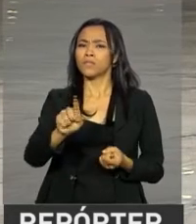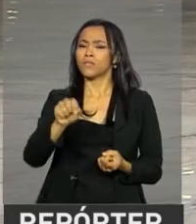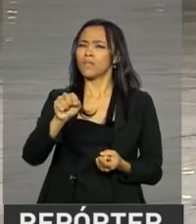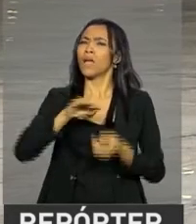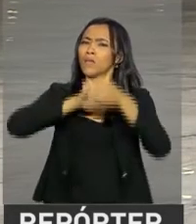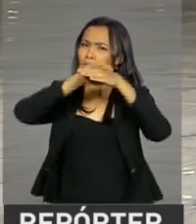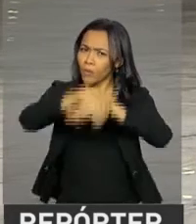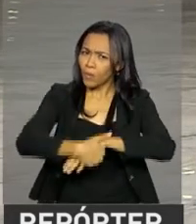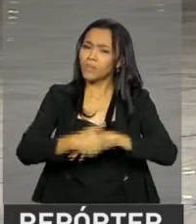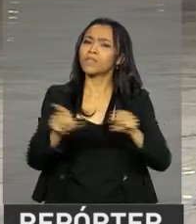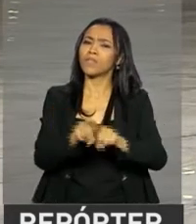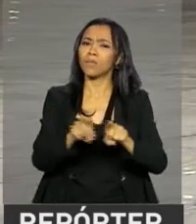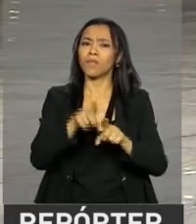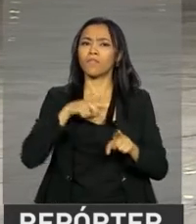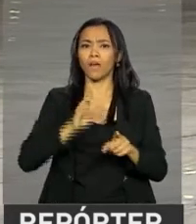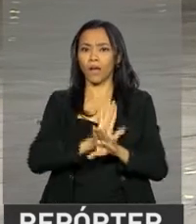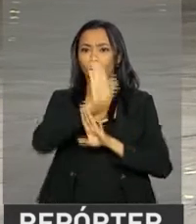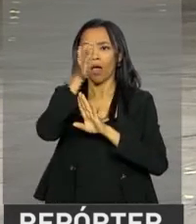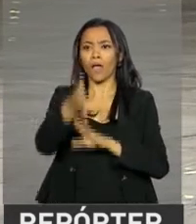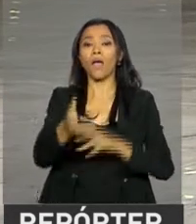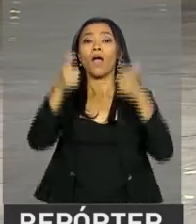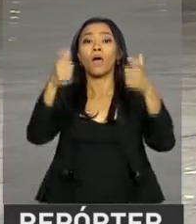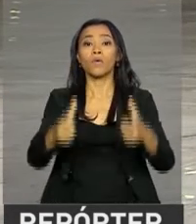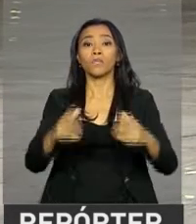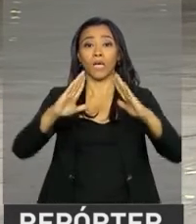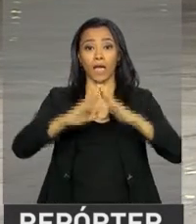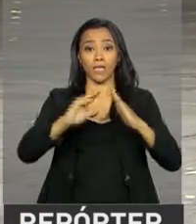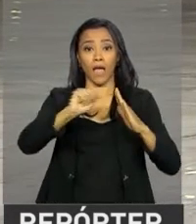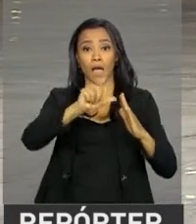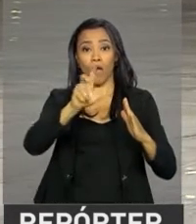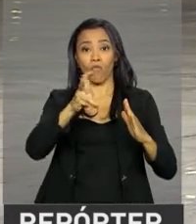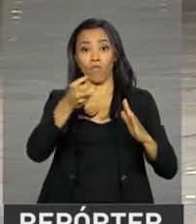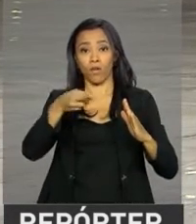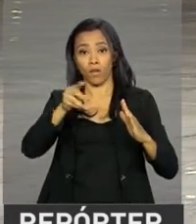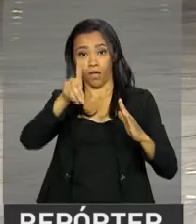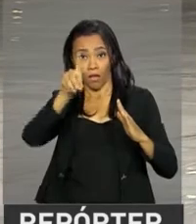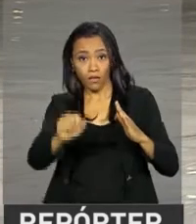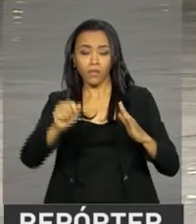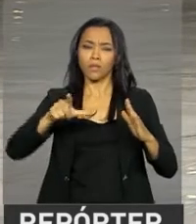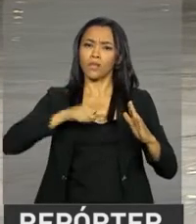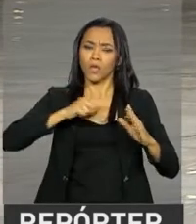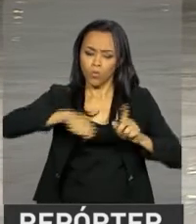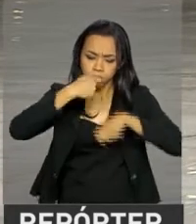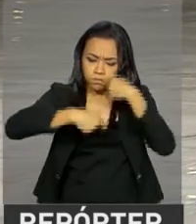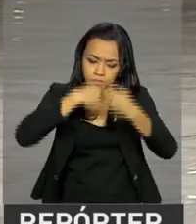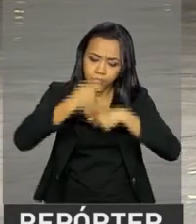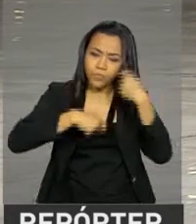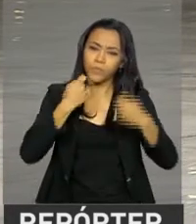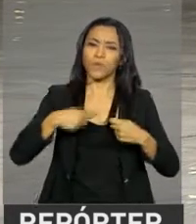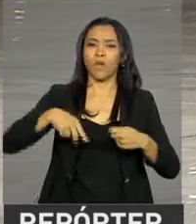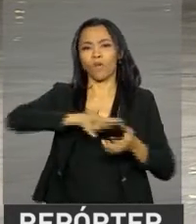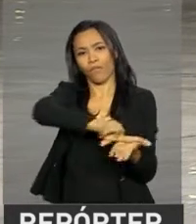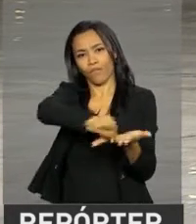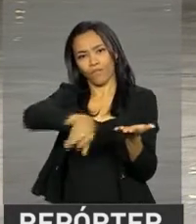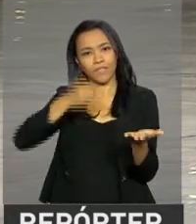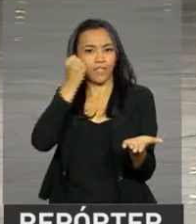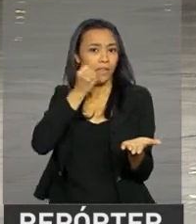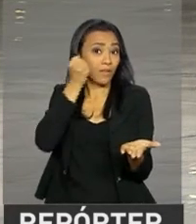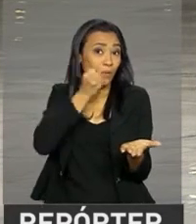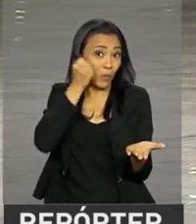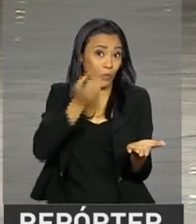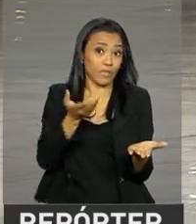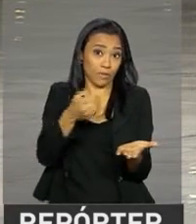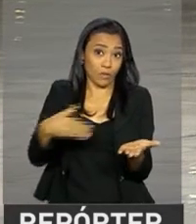da noite, o presidente Michel Temer vai ao Palácio do Alvorada, onde acontece um jantar com senadores da base aliada. Segundo o próprio presidente, o tema